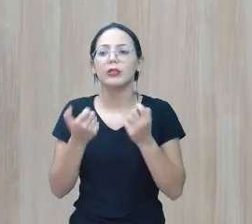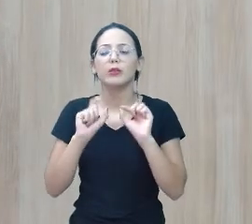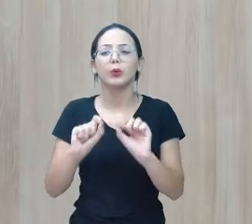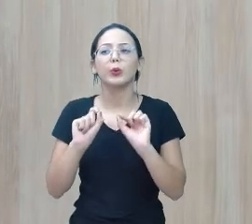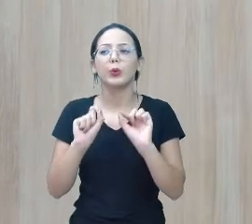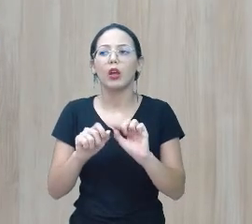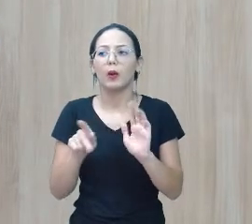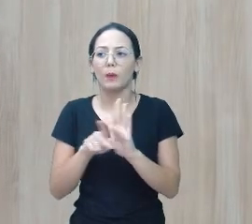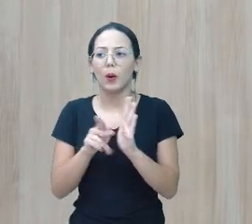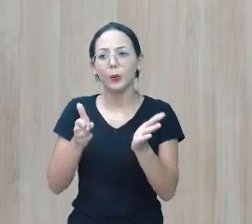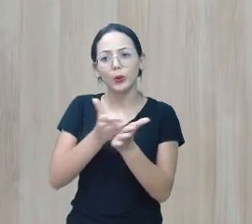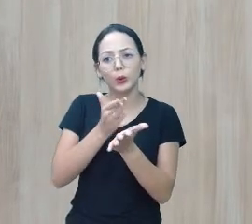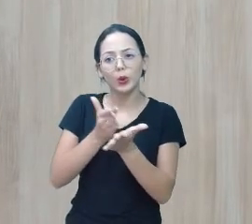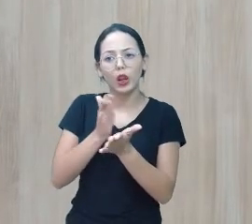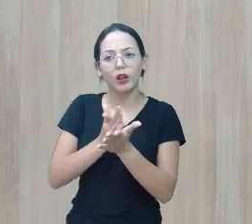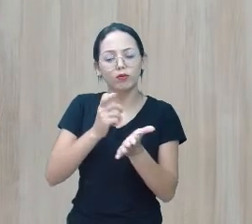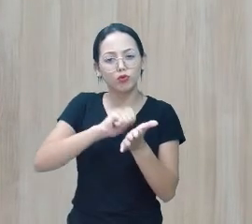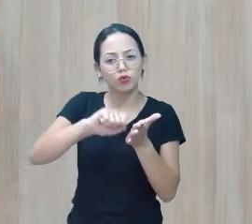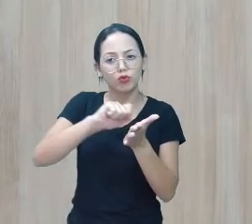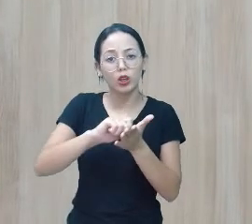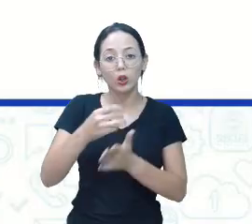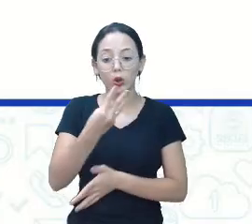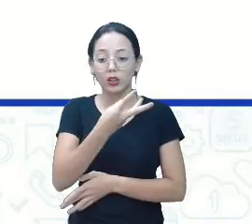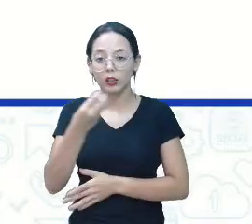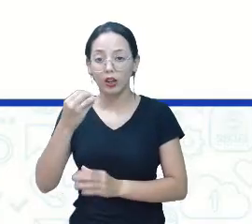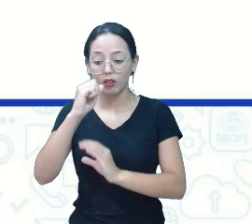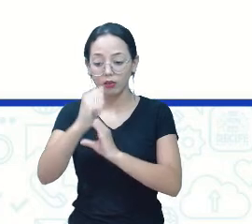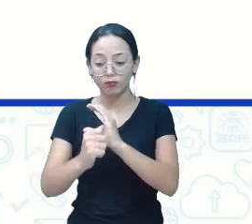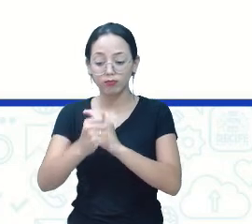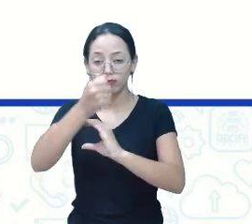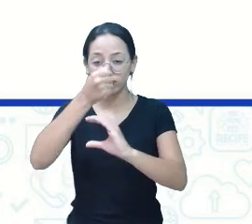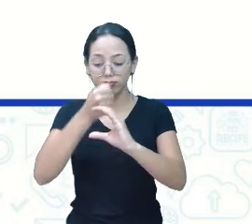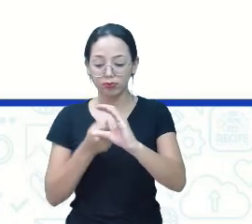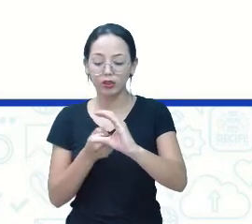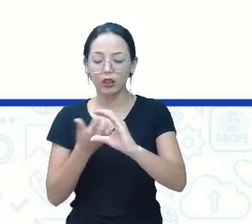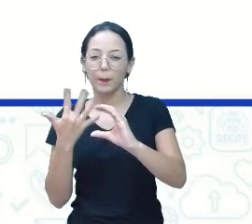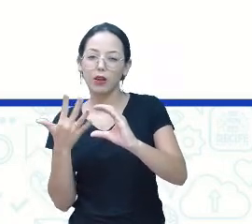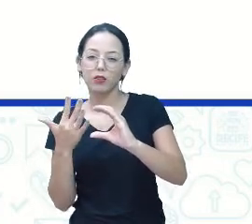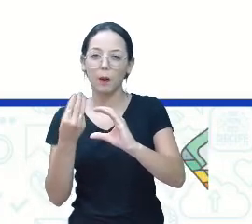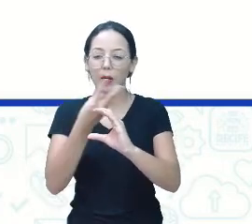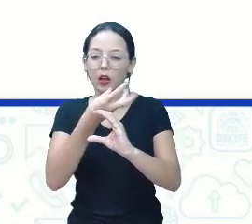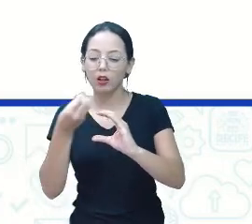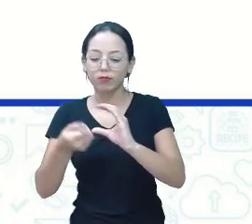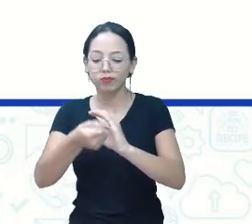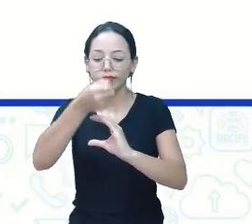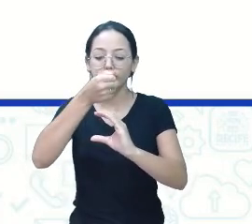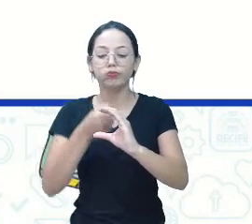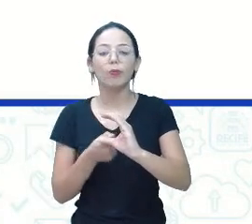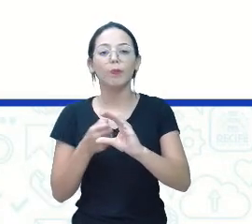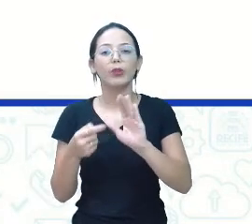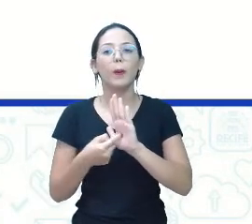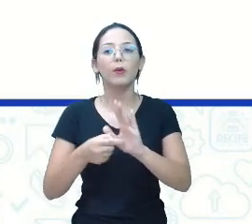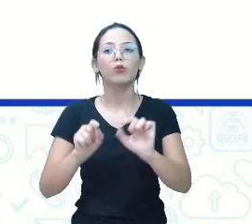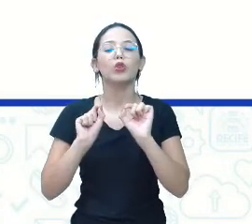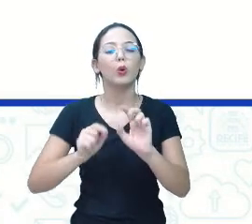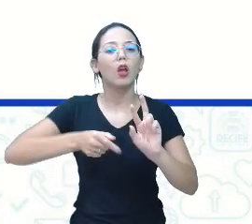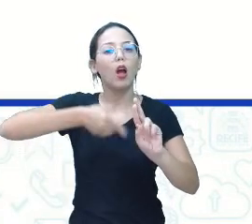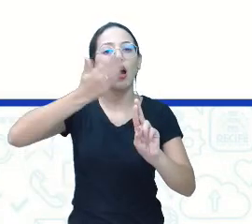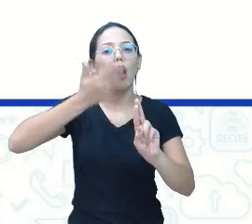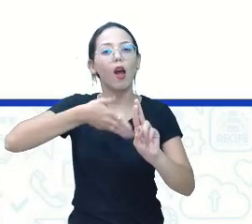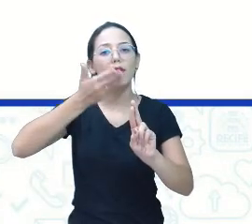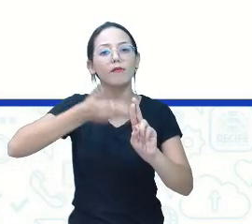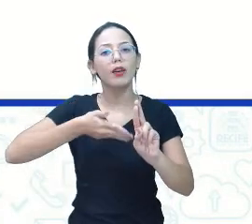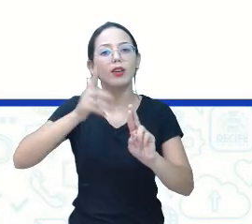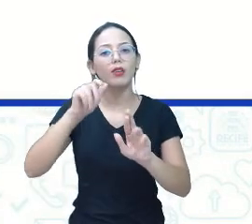seguinte, esse livro aí, ó, escrito há 300 anos antes de Cristo, mais ou menos, esse livro, ele traz referências,